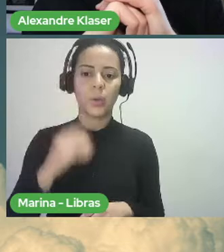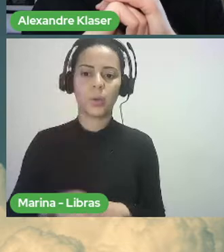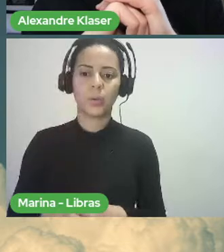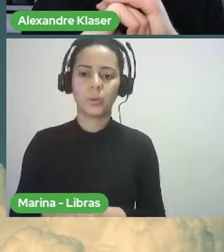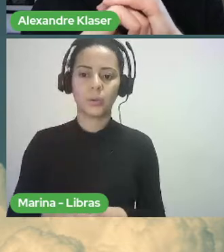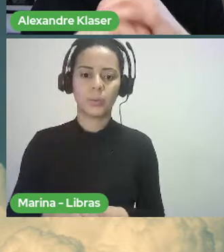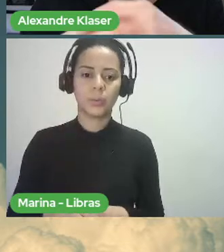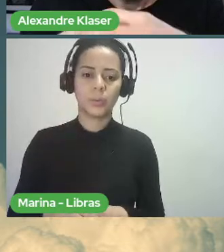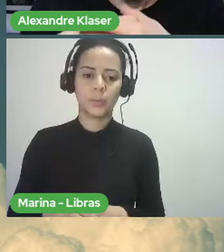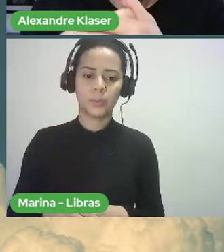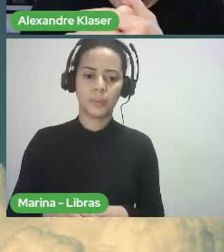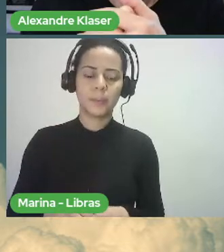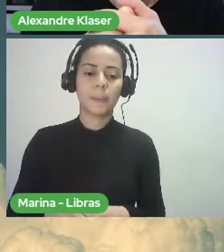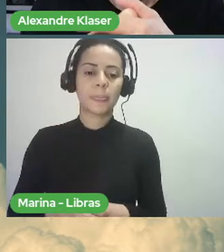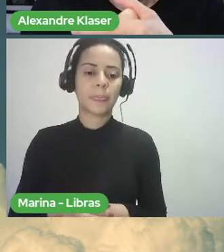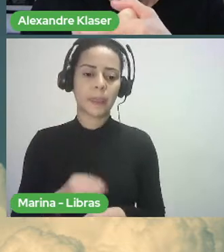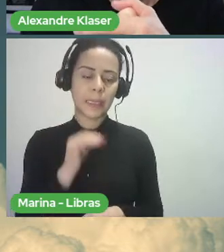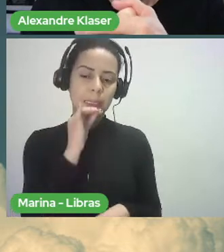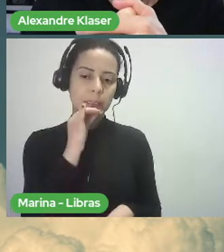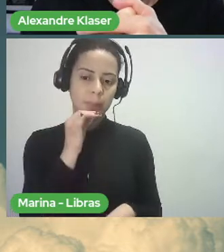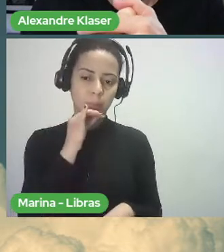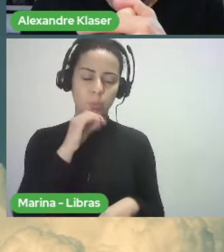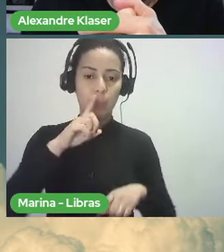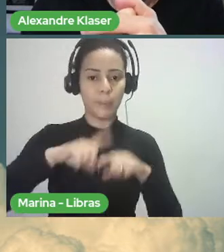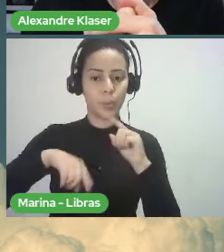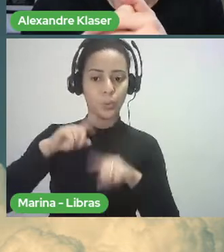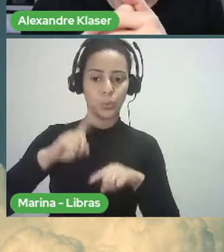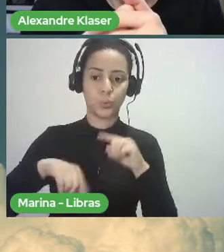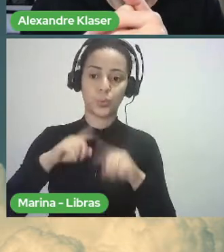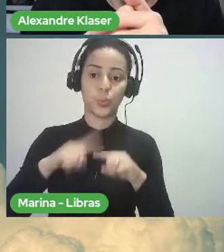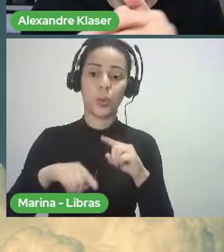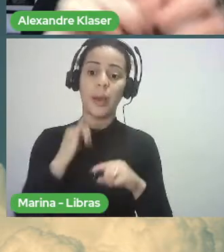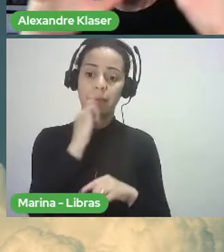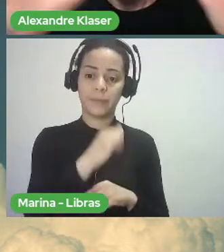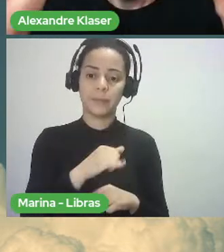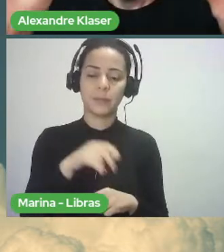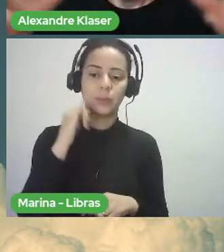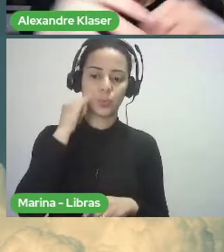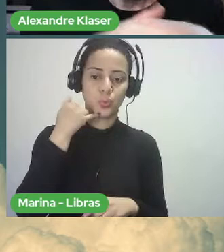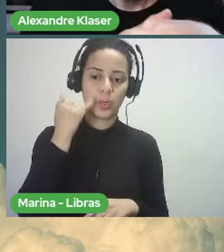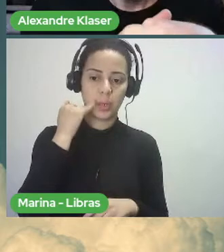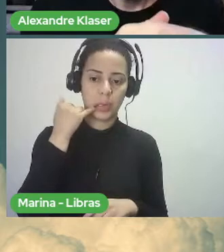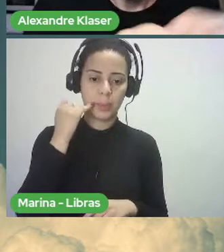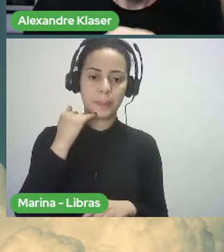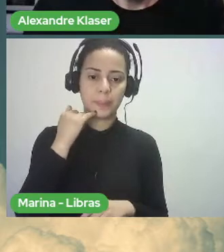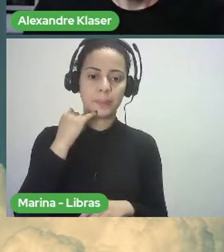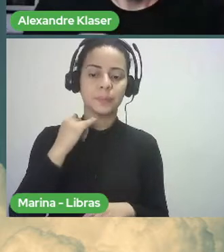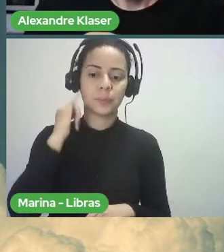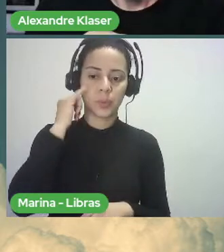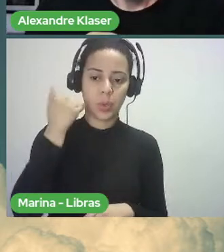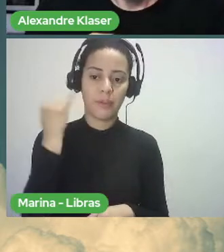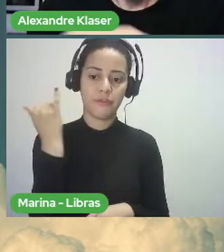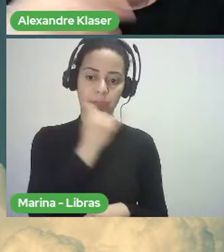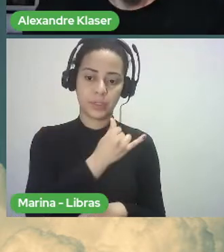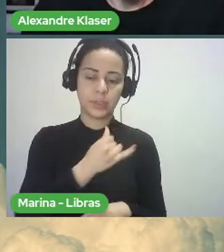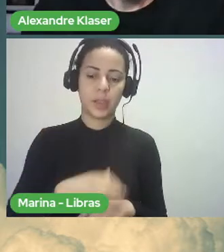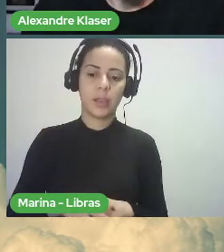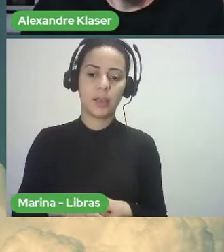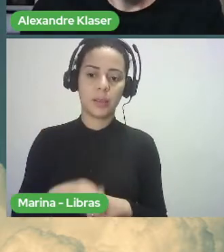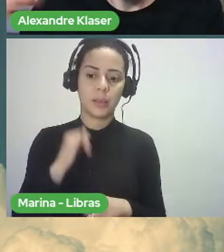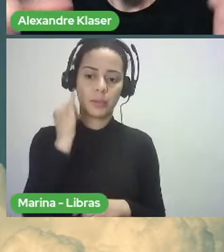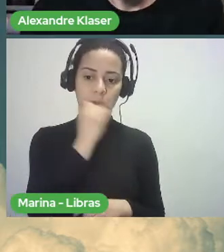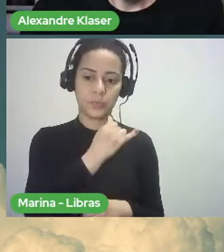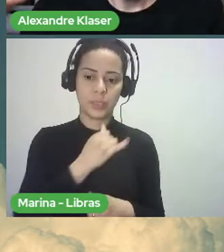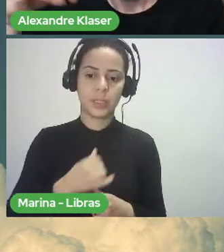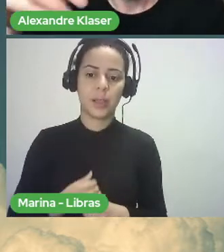produto que está muito, perdão, de projeto, que entre começar a ter ideia e entre entregar